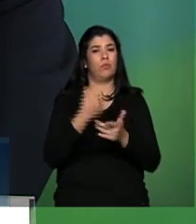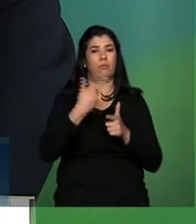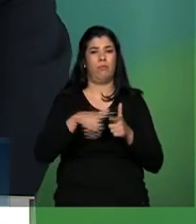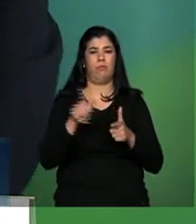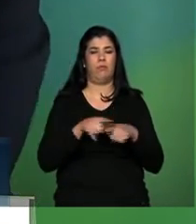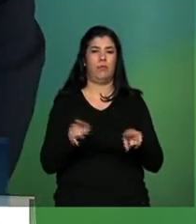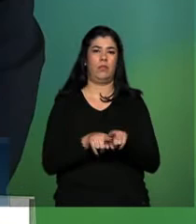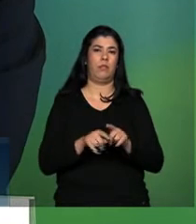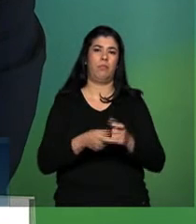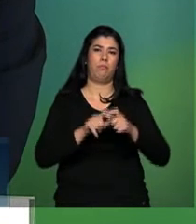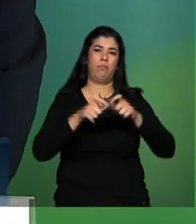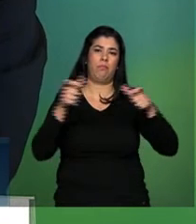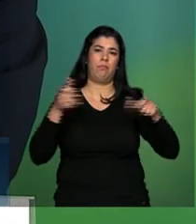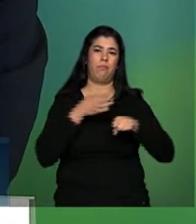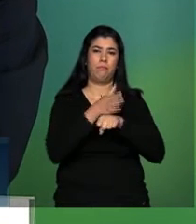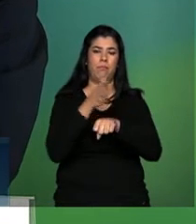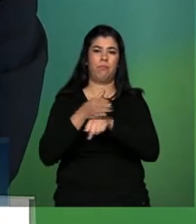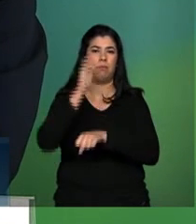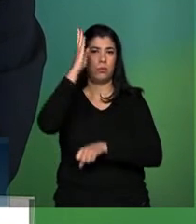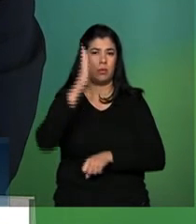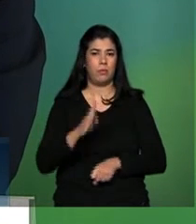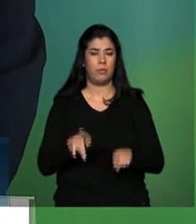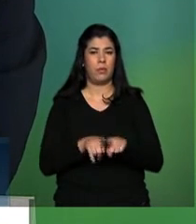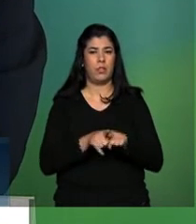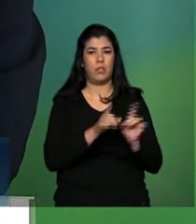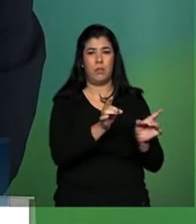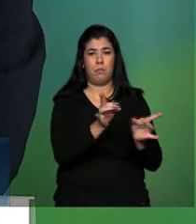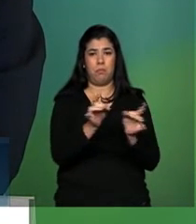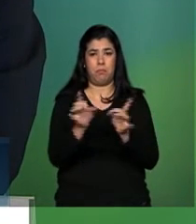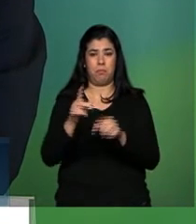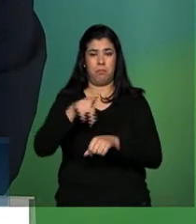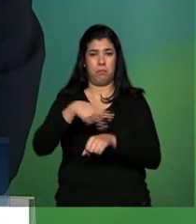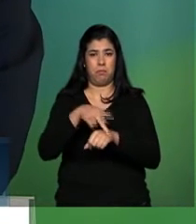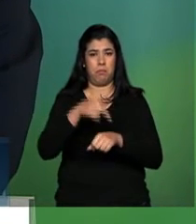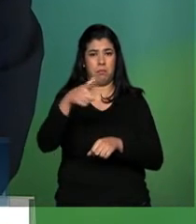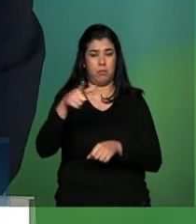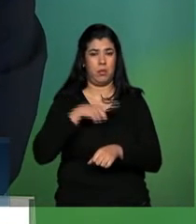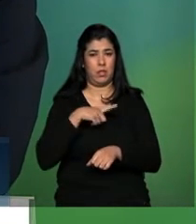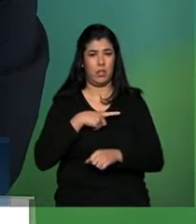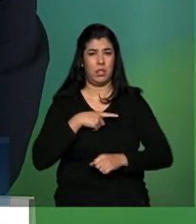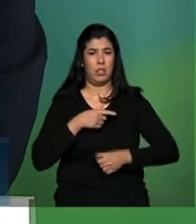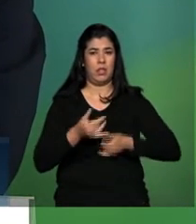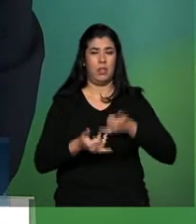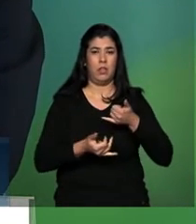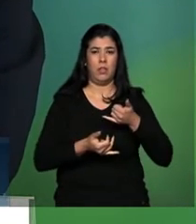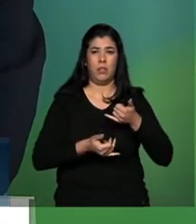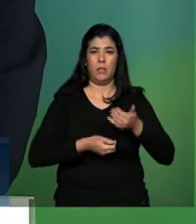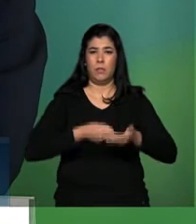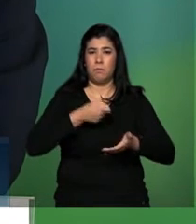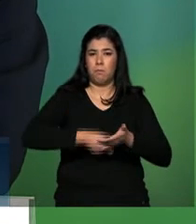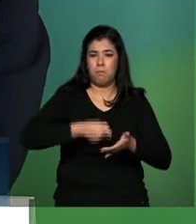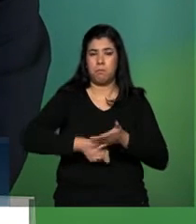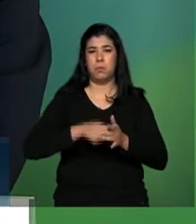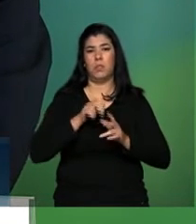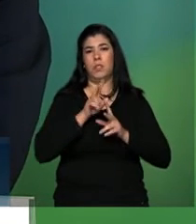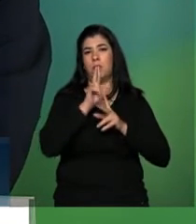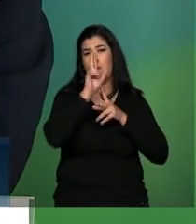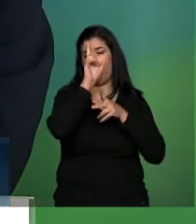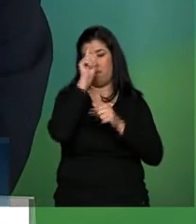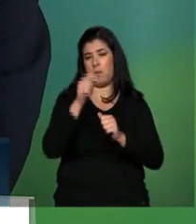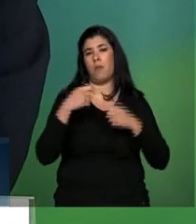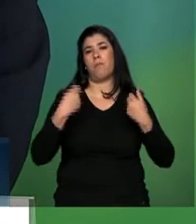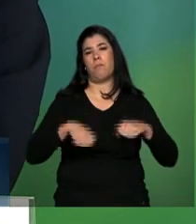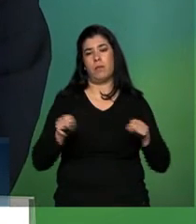e ampliar o acesso do Brasil a mercados que têm mais dinamismo, mais força, eu acho que é o que